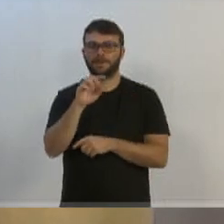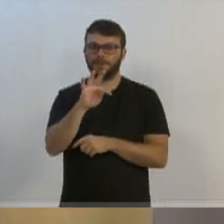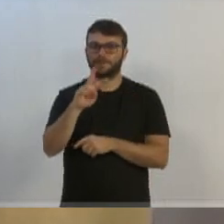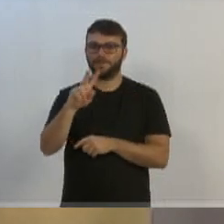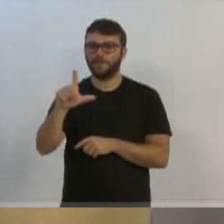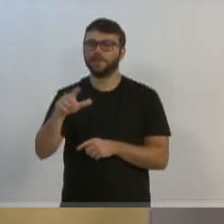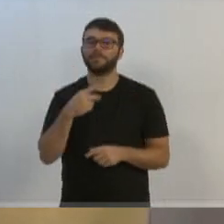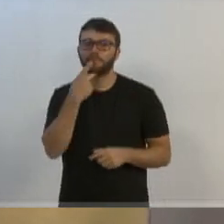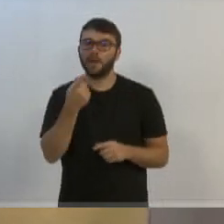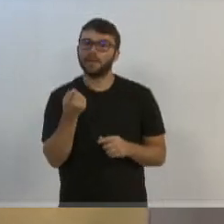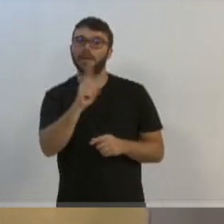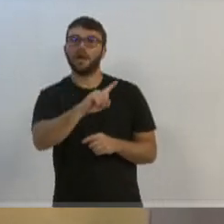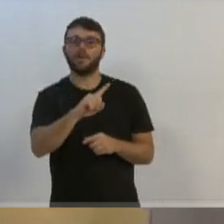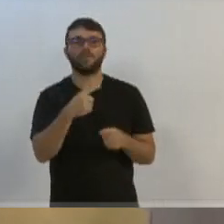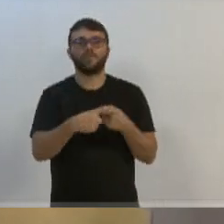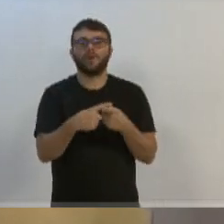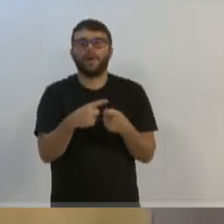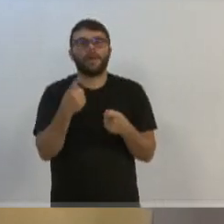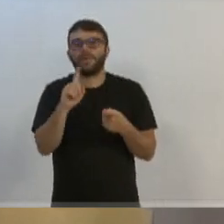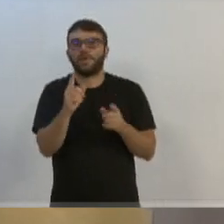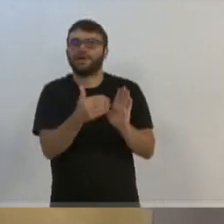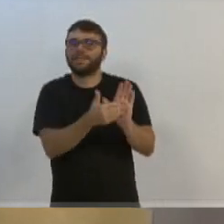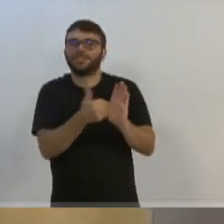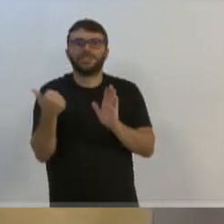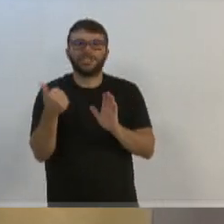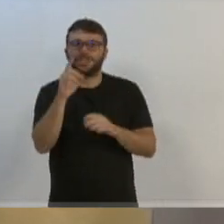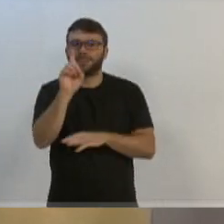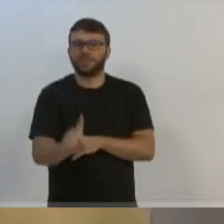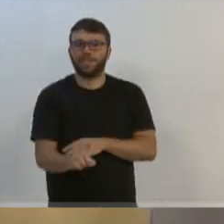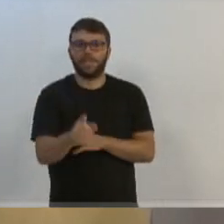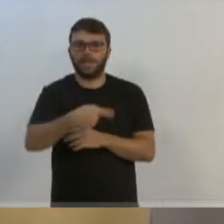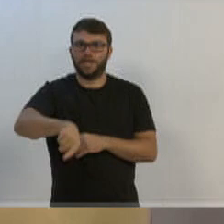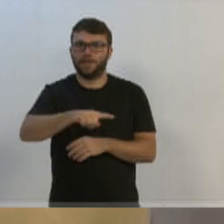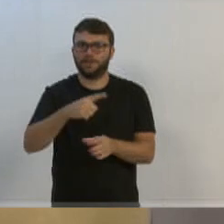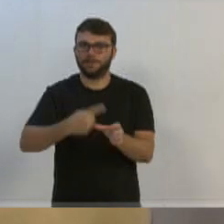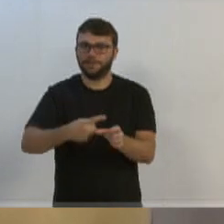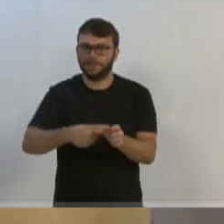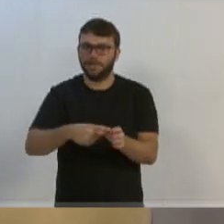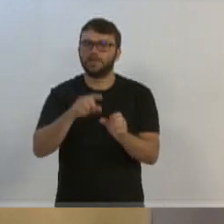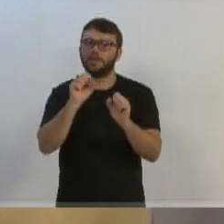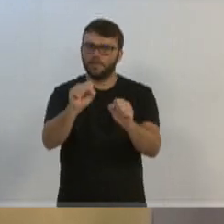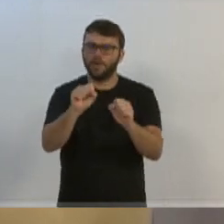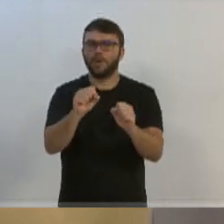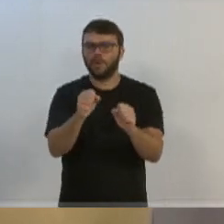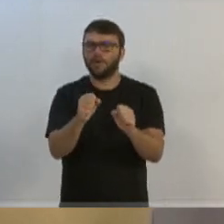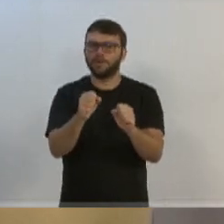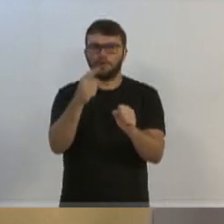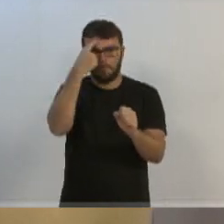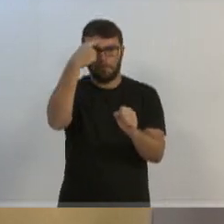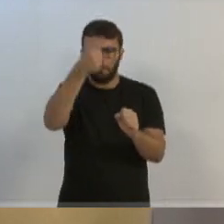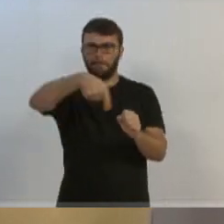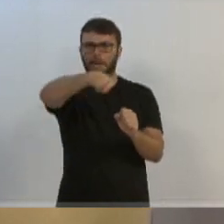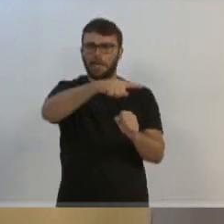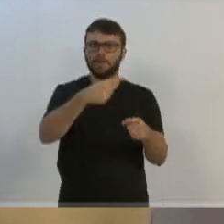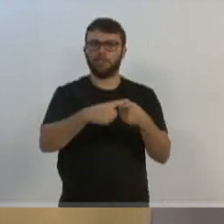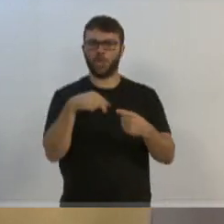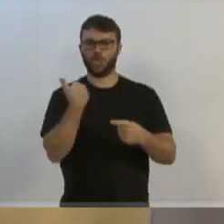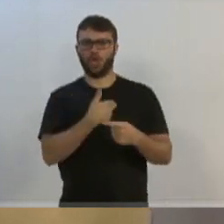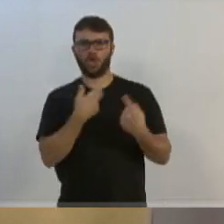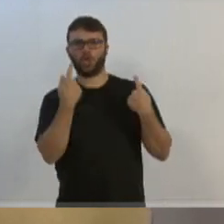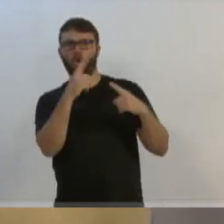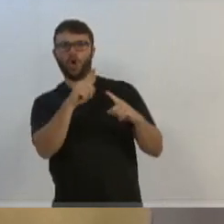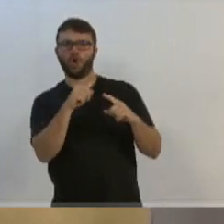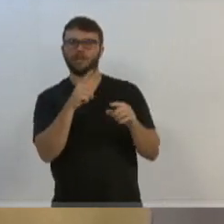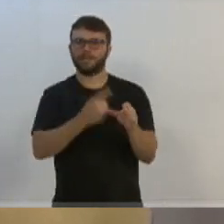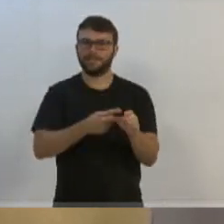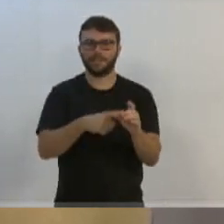e deixar bem claro que nós não estamos tirando um direito, né, da cidade, que pode ser plantado por alguns aí, infelizmente, né, que nós estamos indo contra a